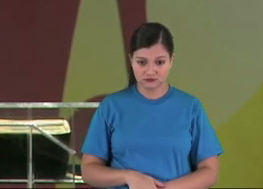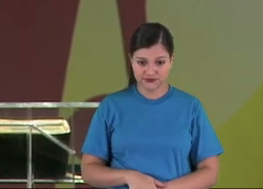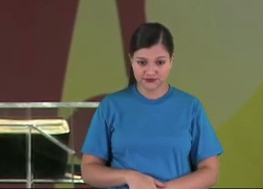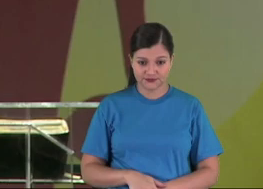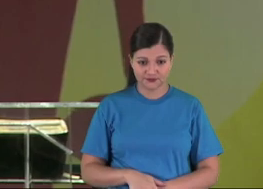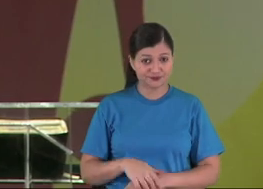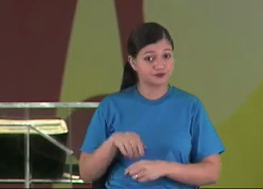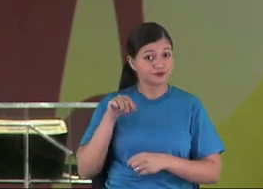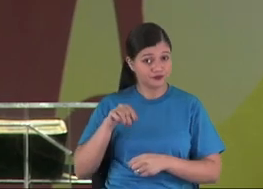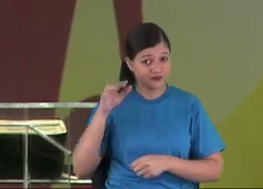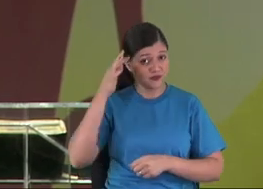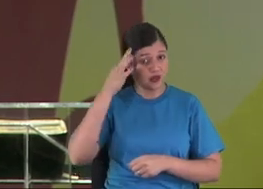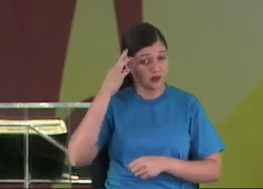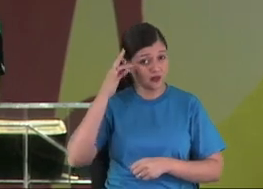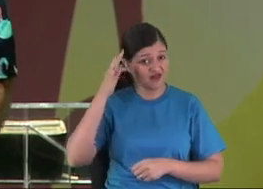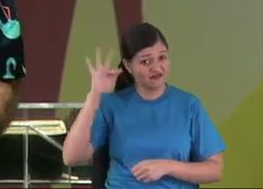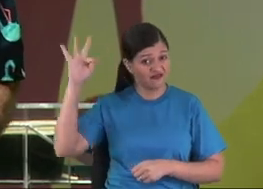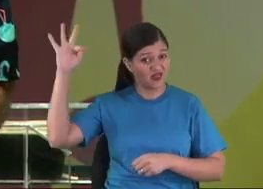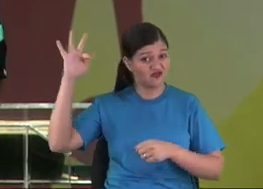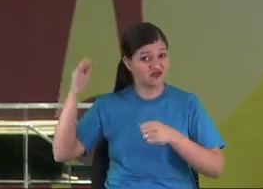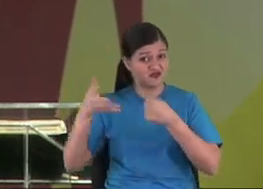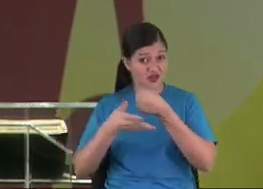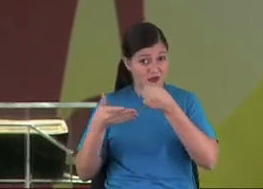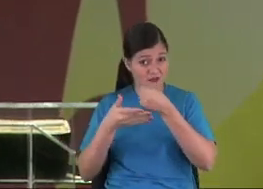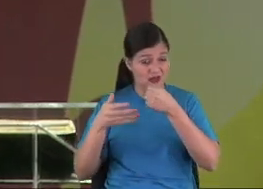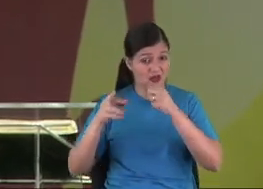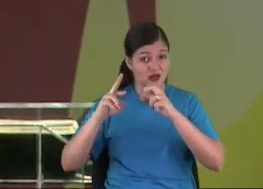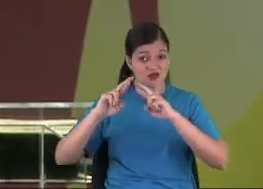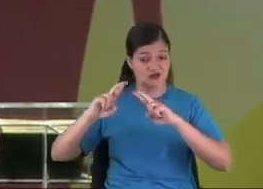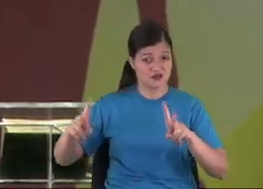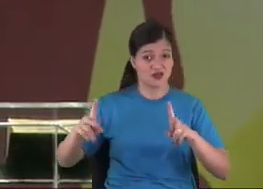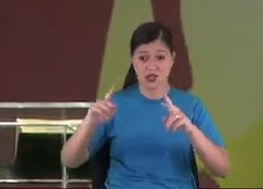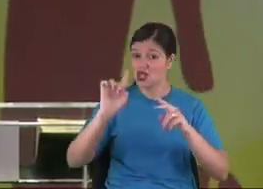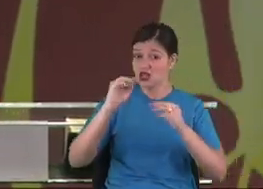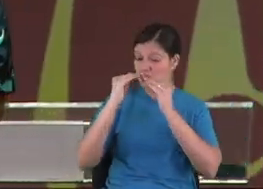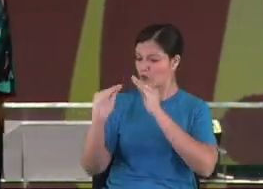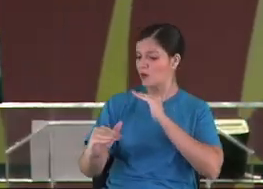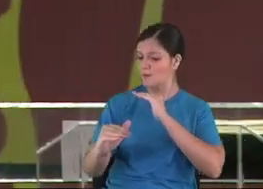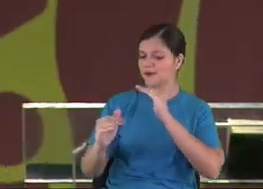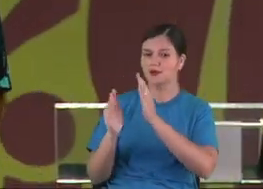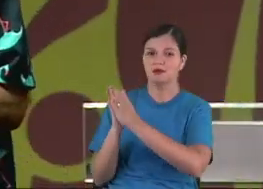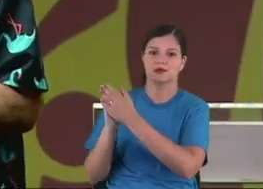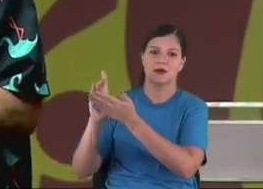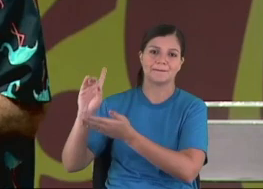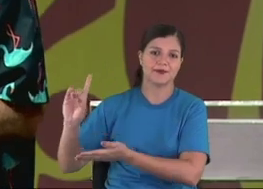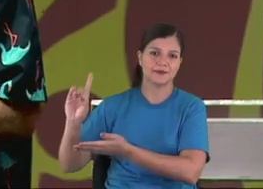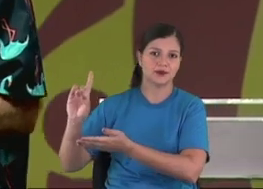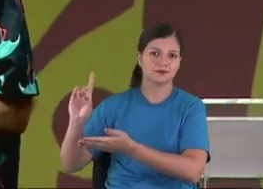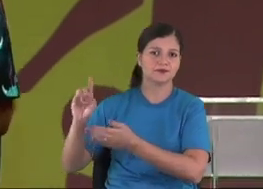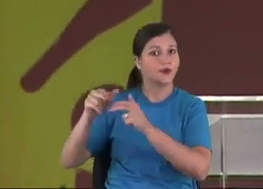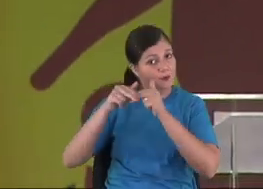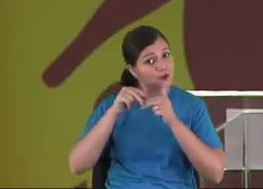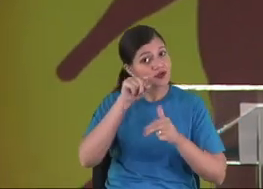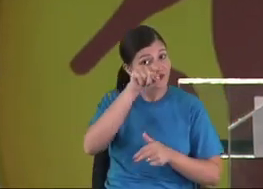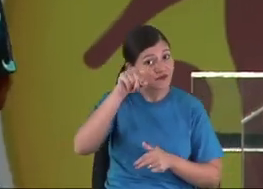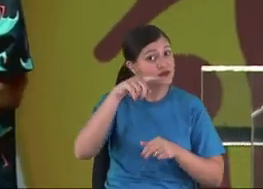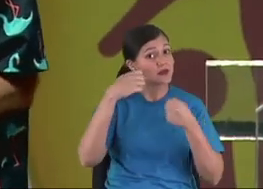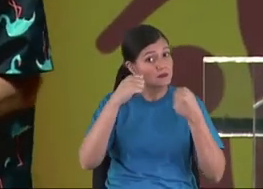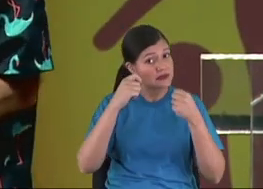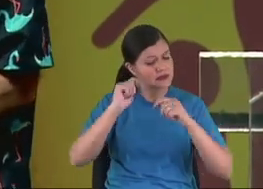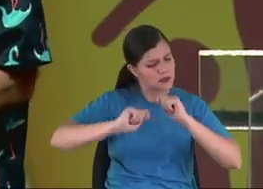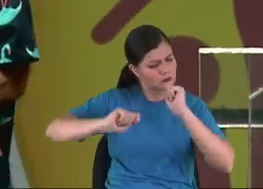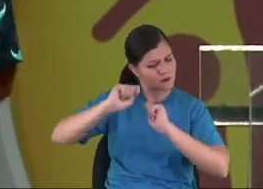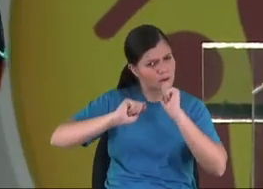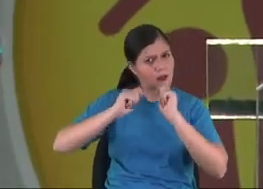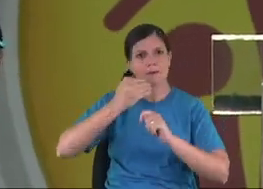Uma filosofia contrária à palavra de Deus. E as pessoas enchendo. Então você tem que controlar, você tem que pedir de